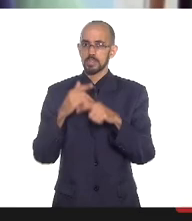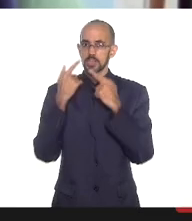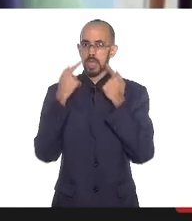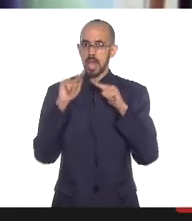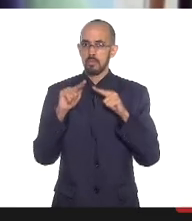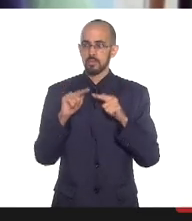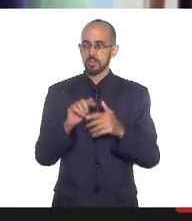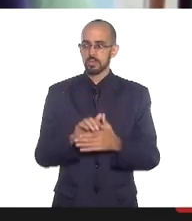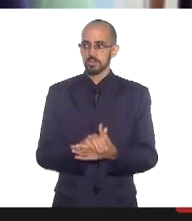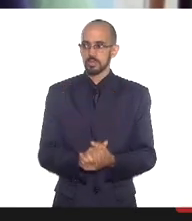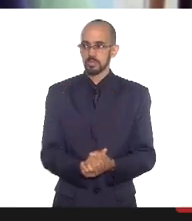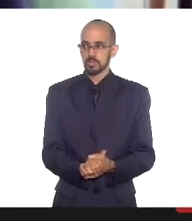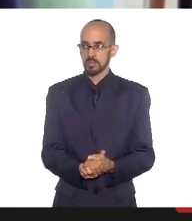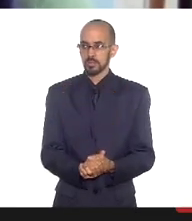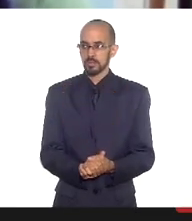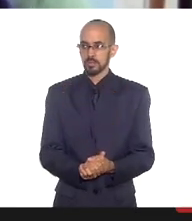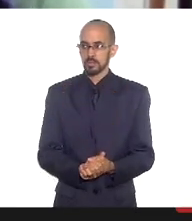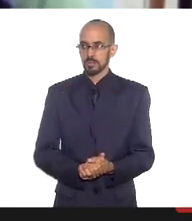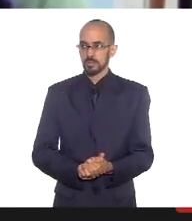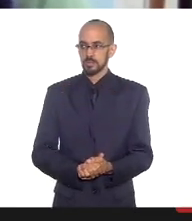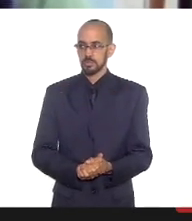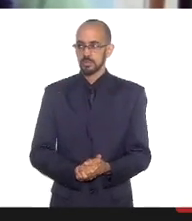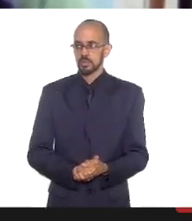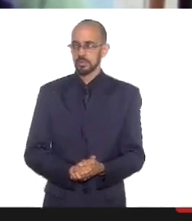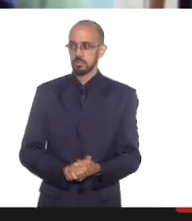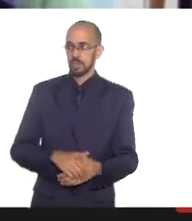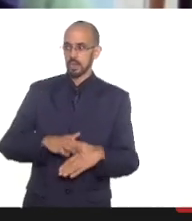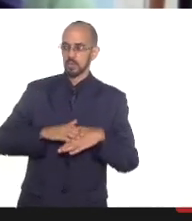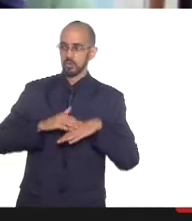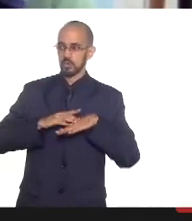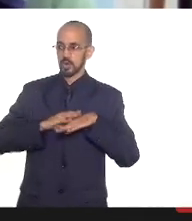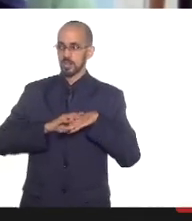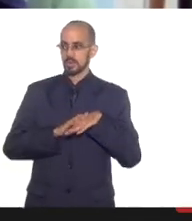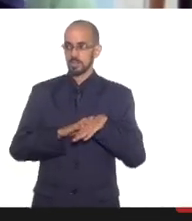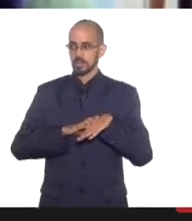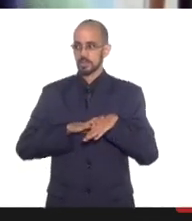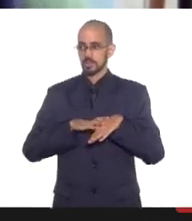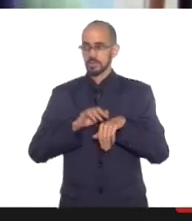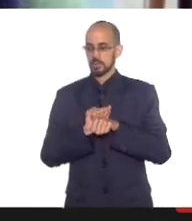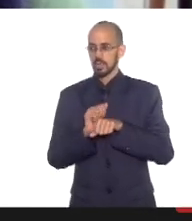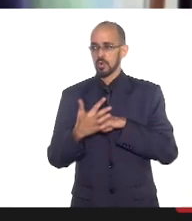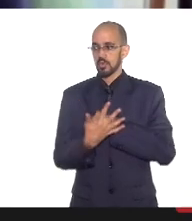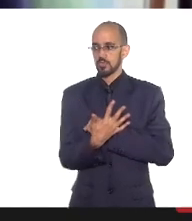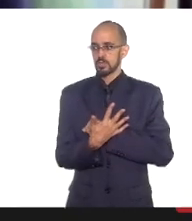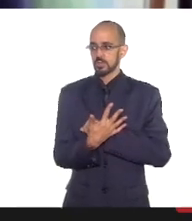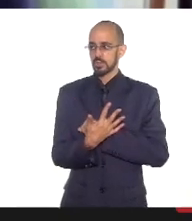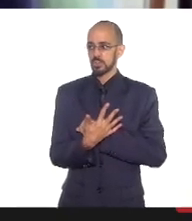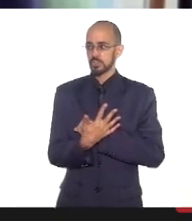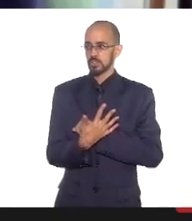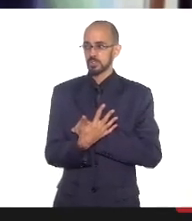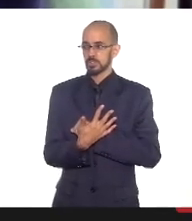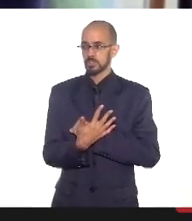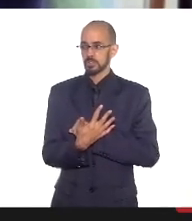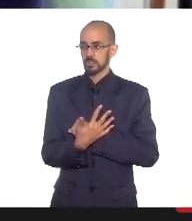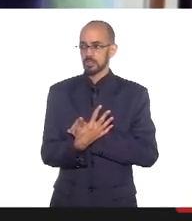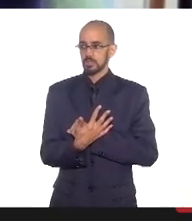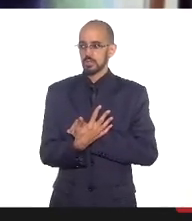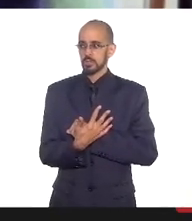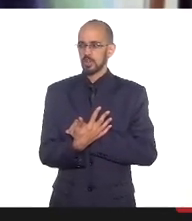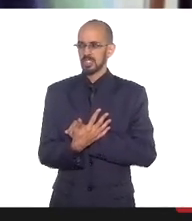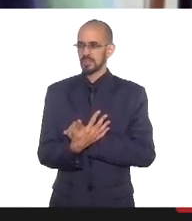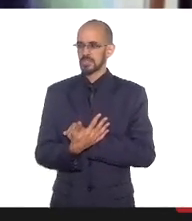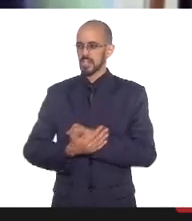não existe tratamento de doentes com convite sem Alta complexidade e se foi engordo